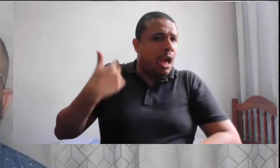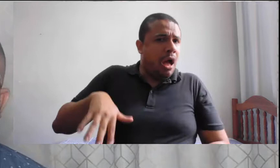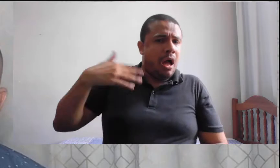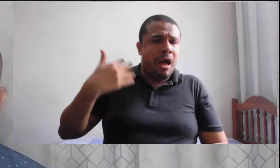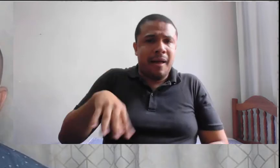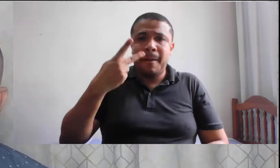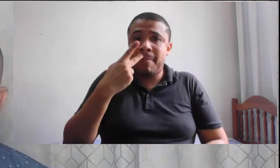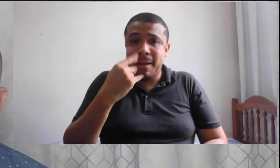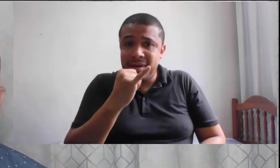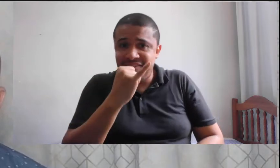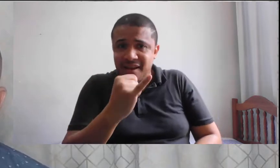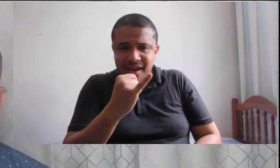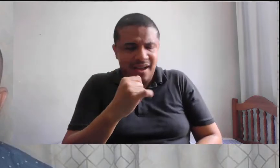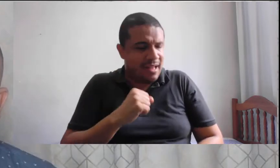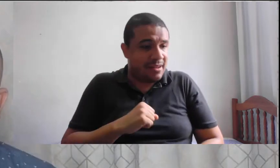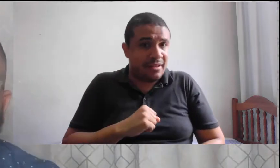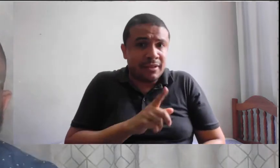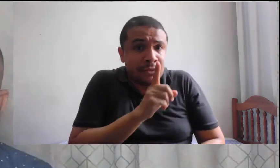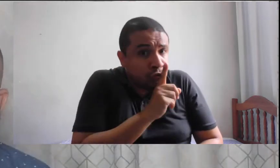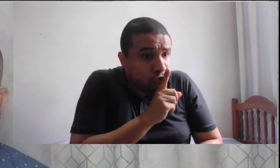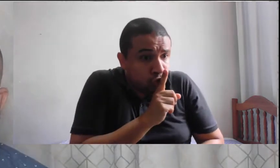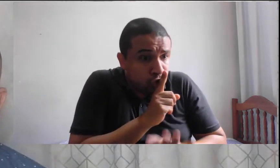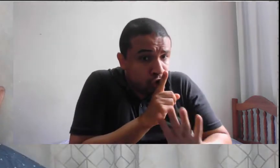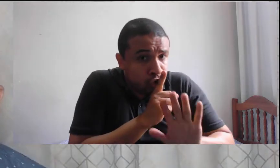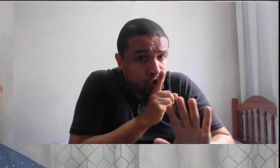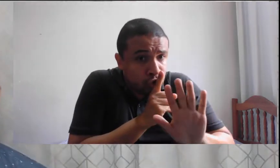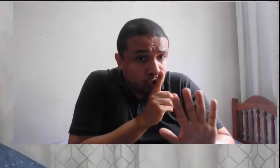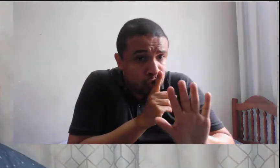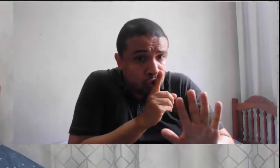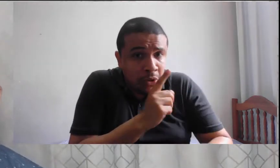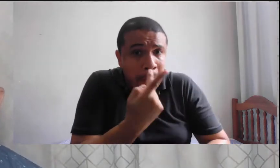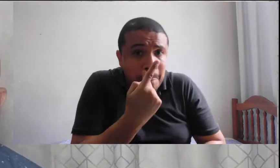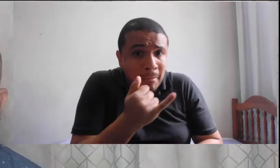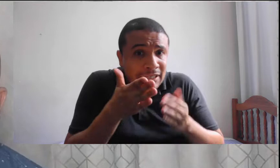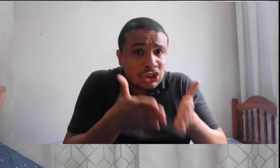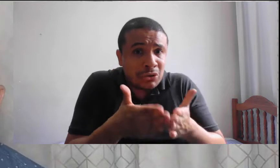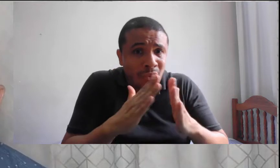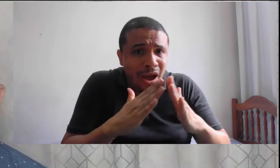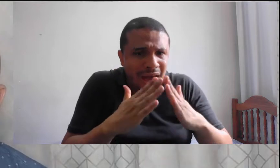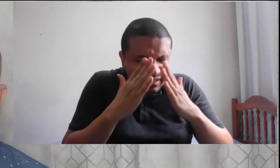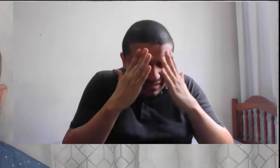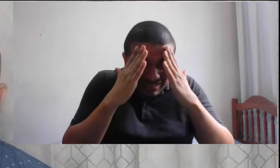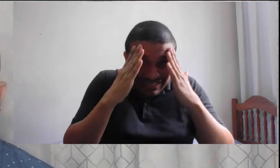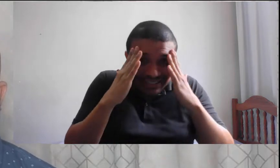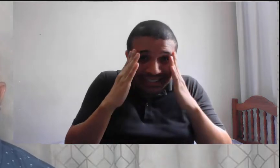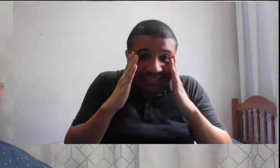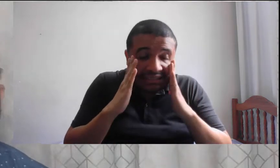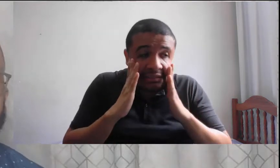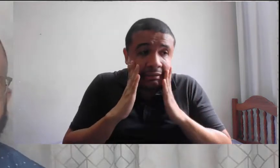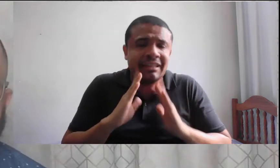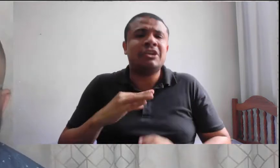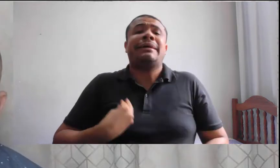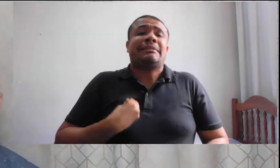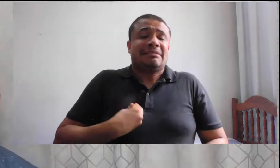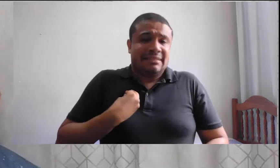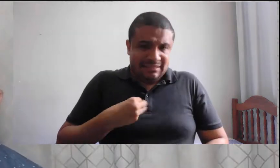E daí minha mãe dizia, faça um silêncio, porque seu pai chegou. E daí a gente